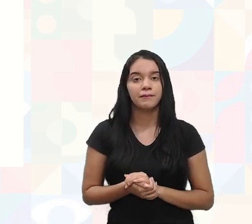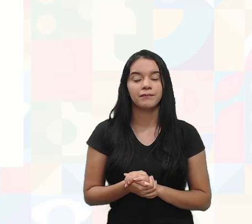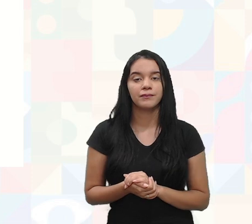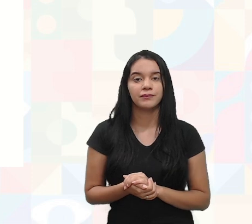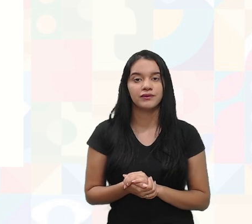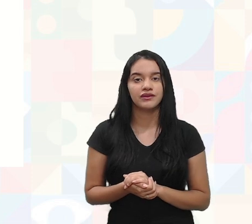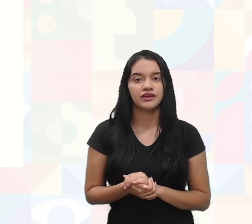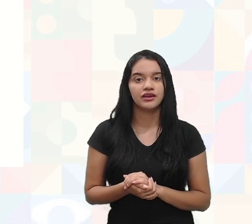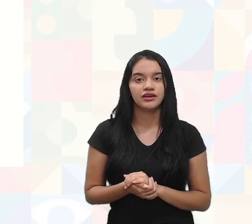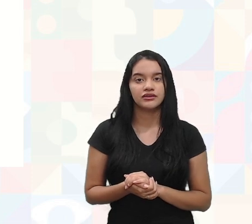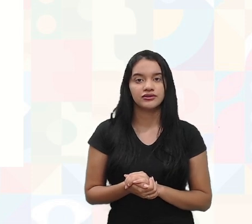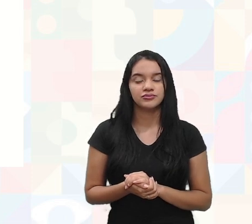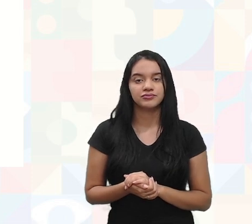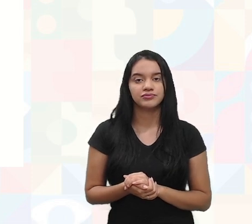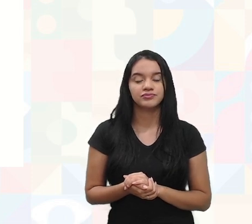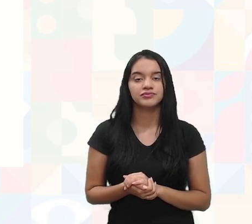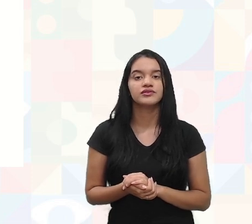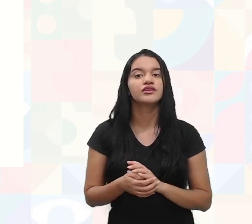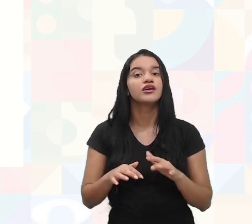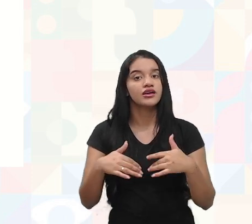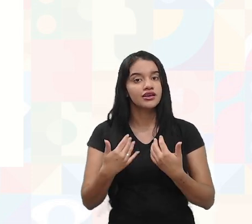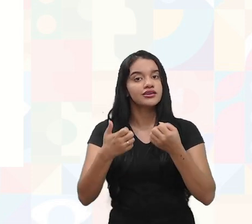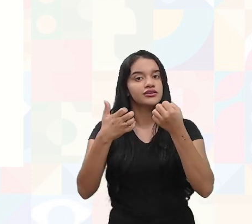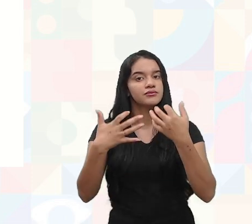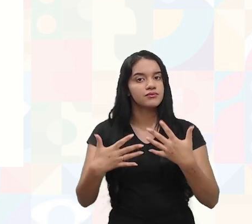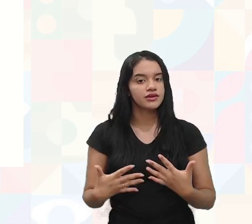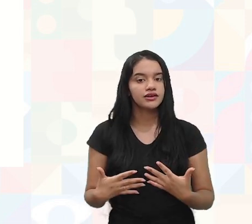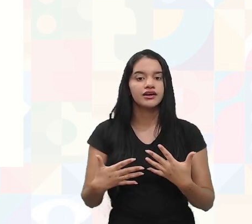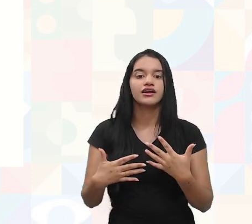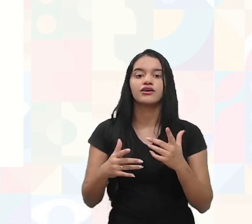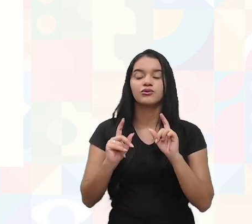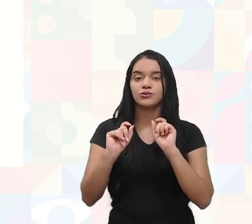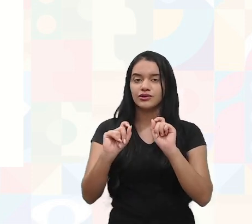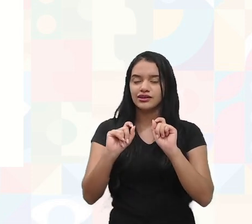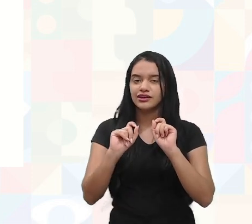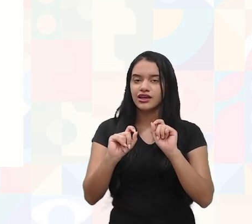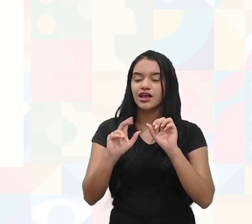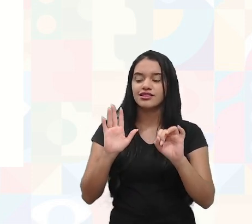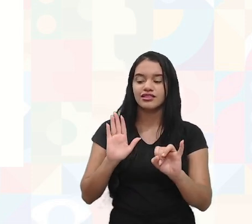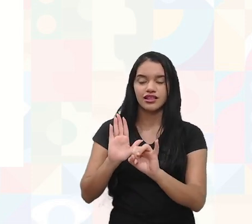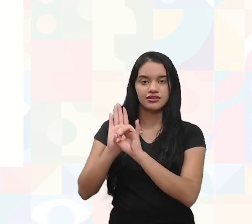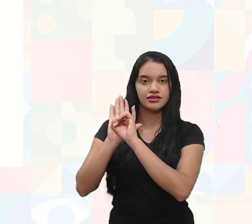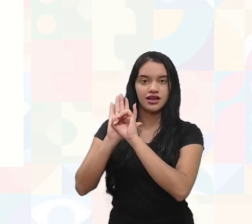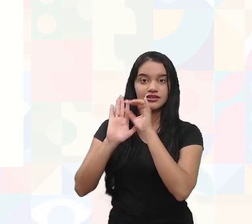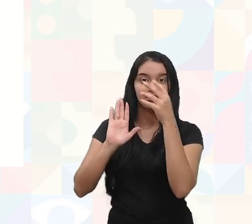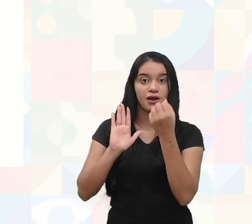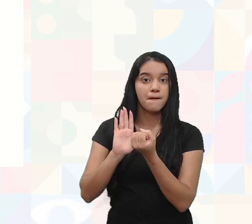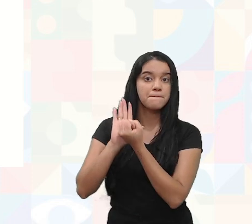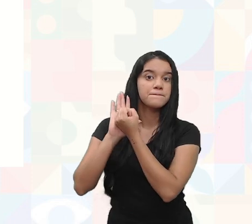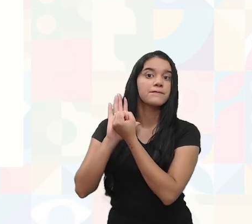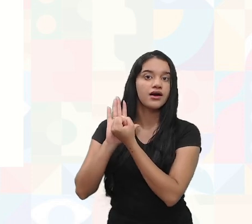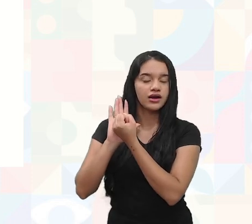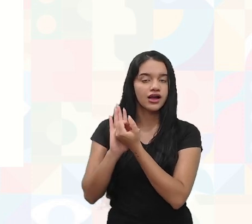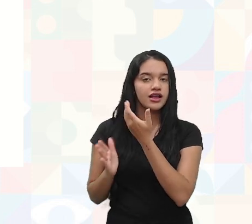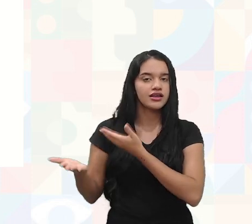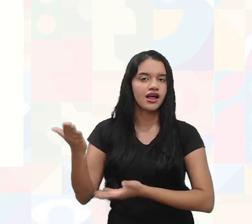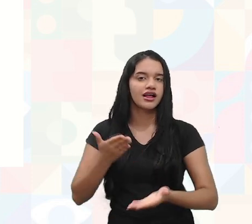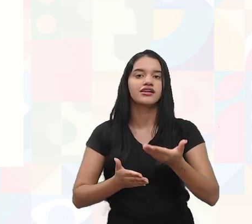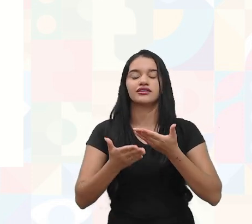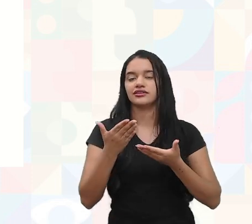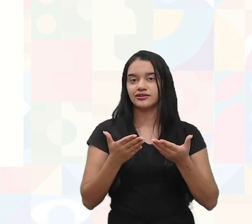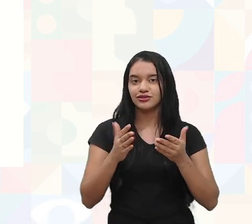E vamos falar também sobre o branding, a identidade, o posicionamento da marca e a sua relação com